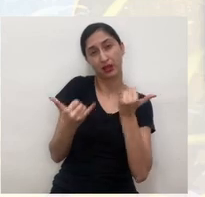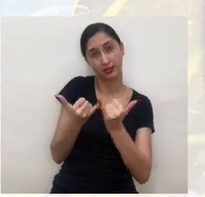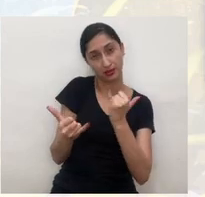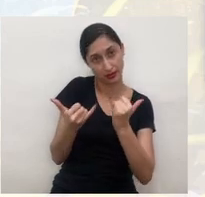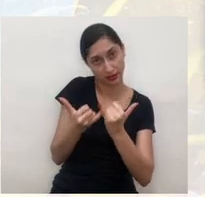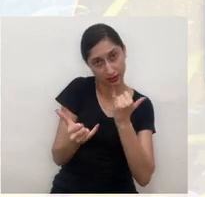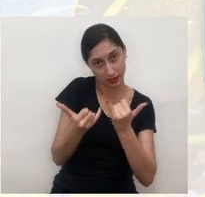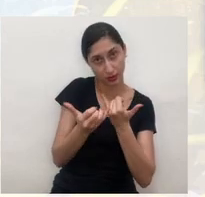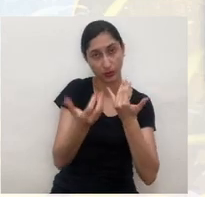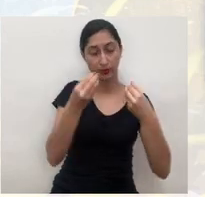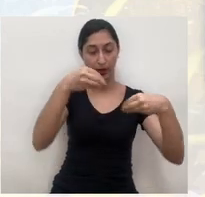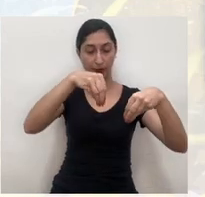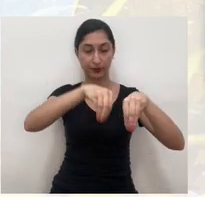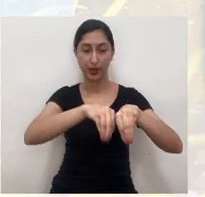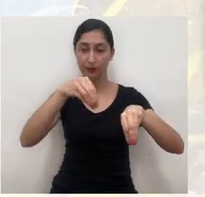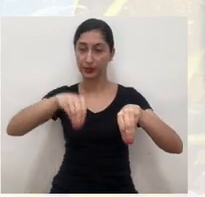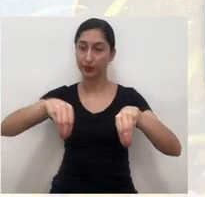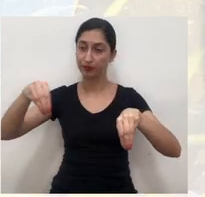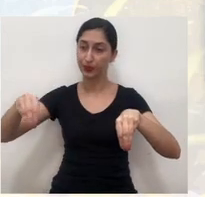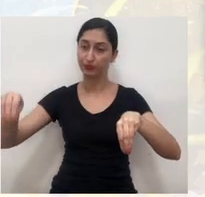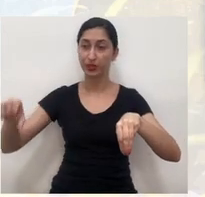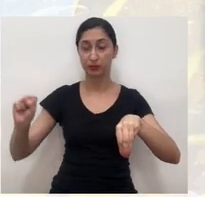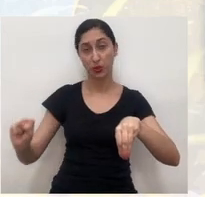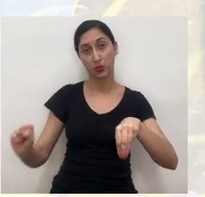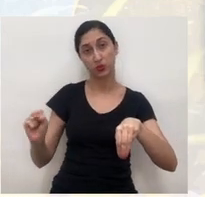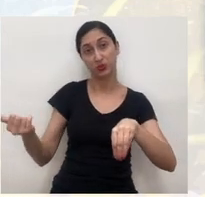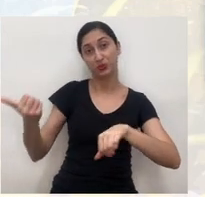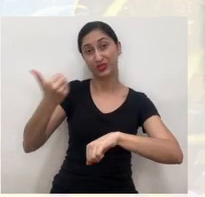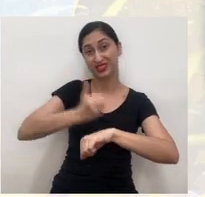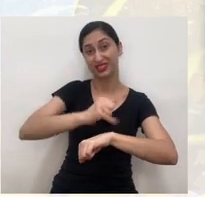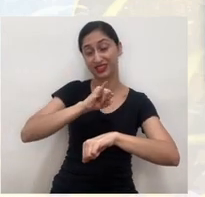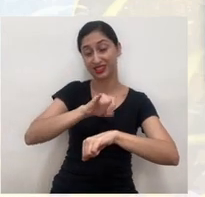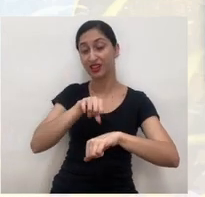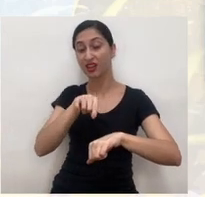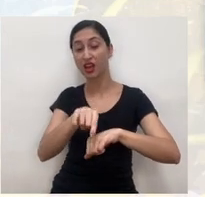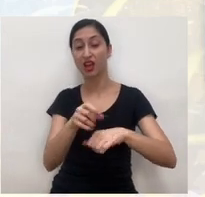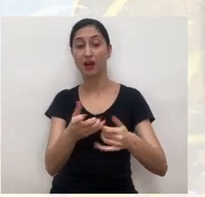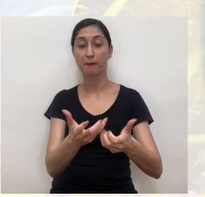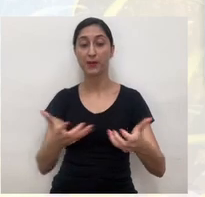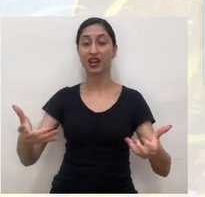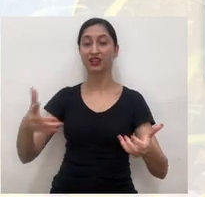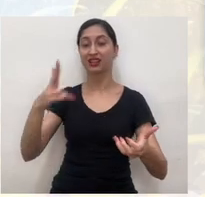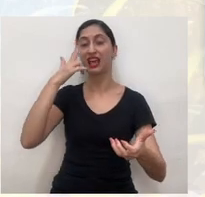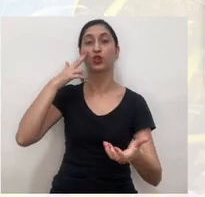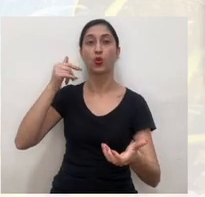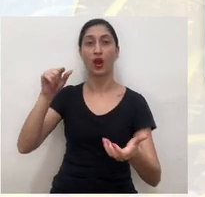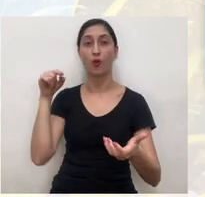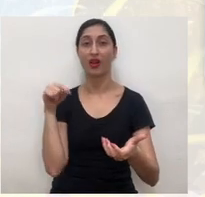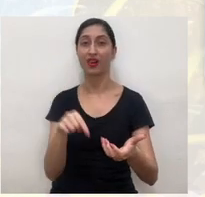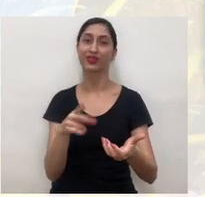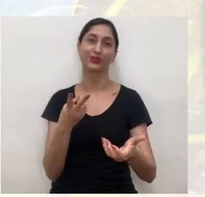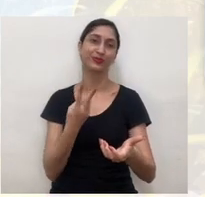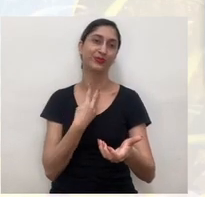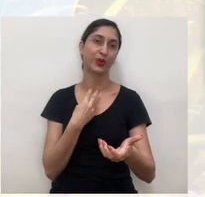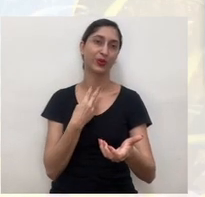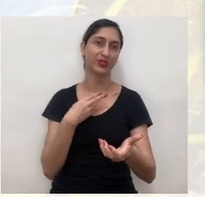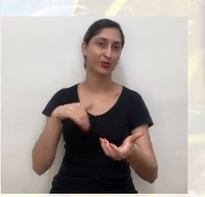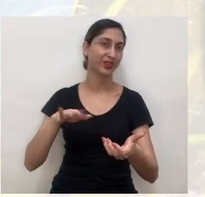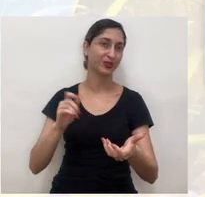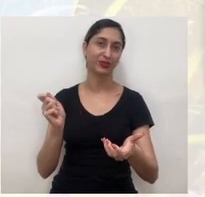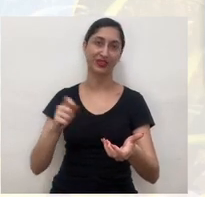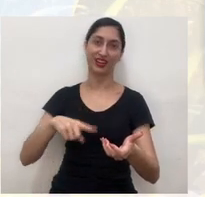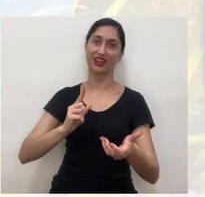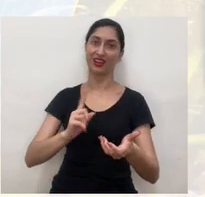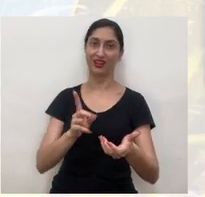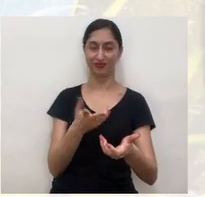né? Ou mais coerente possível, para manter o espírito da composição geral. Tá? É uma